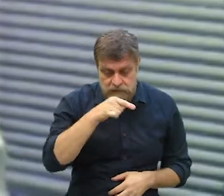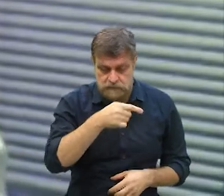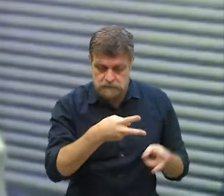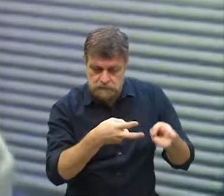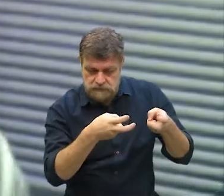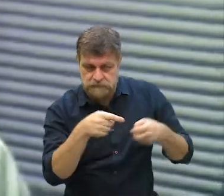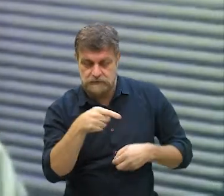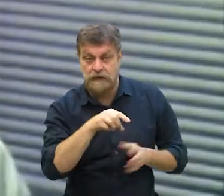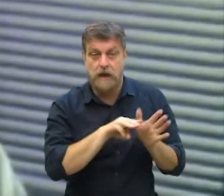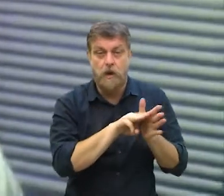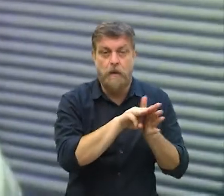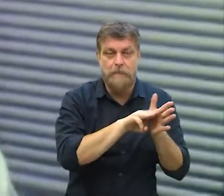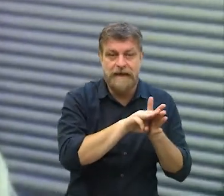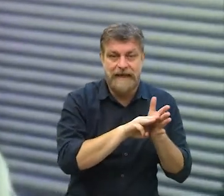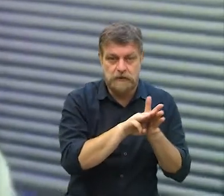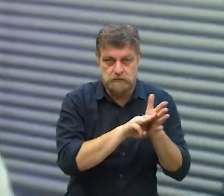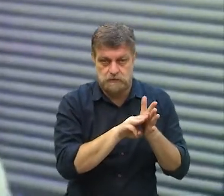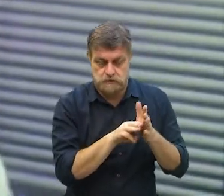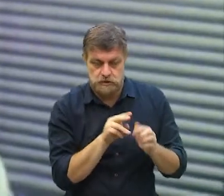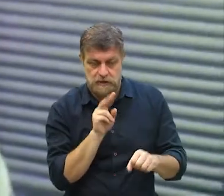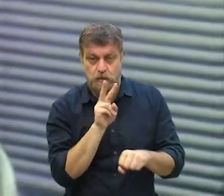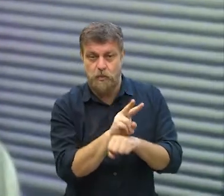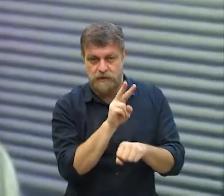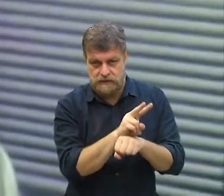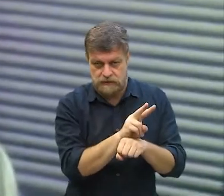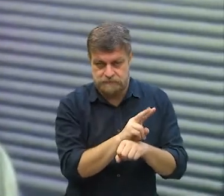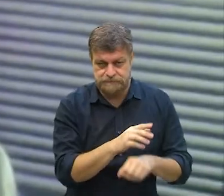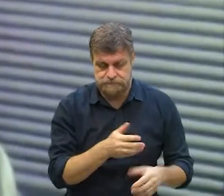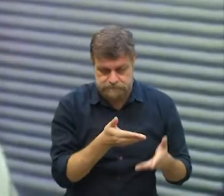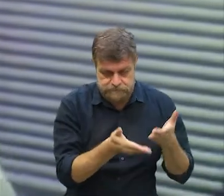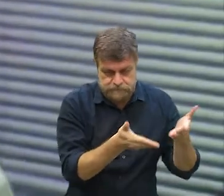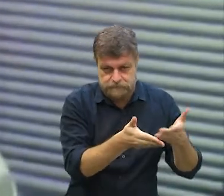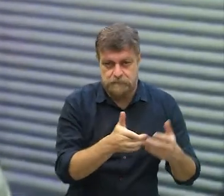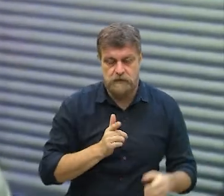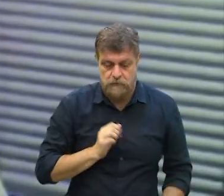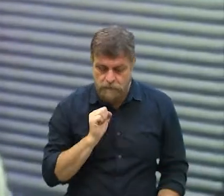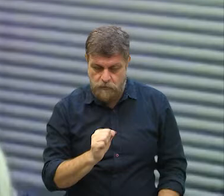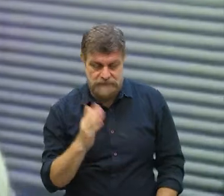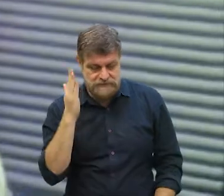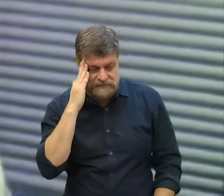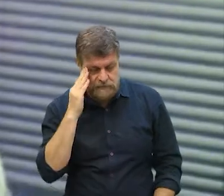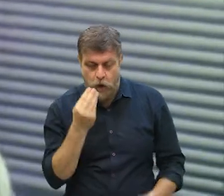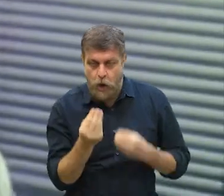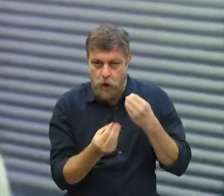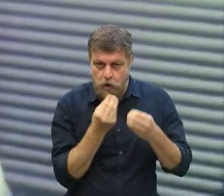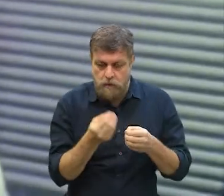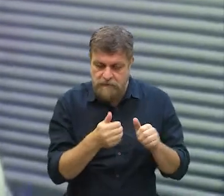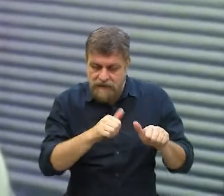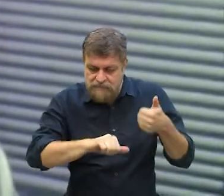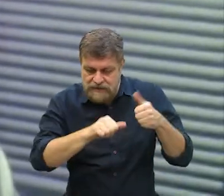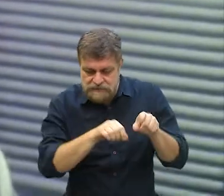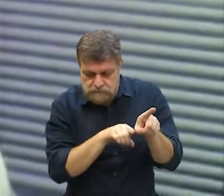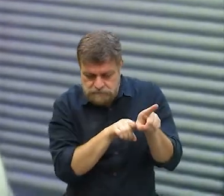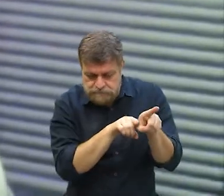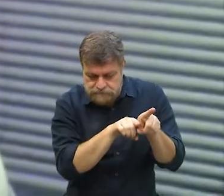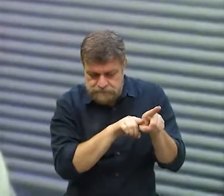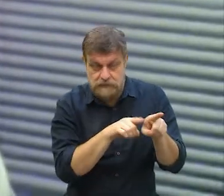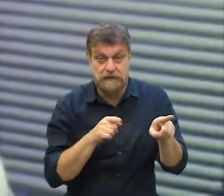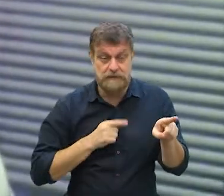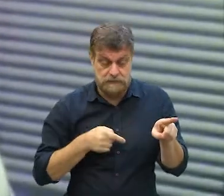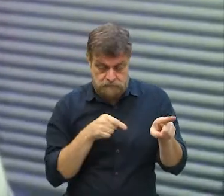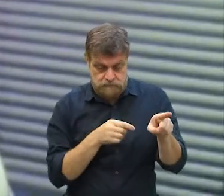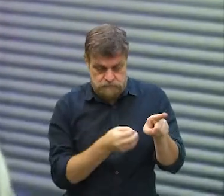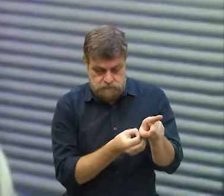é considerado realmente uma modalidade de acompanhamento, de tratamento, que é o acompanhamento vigiado. Então, realmente é super importante esse